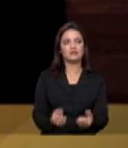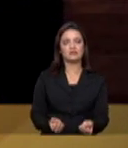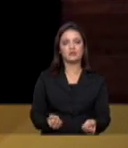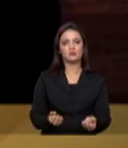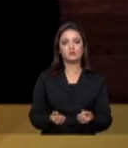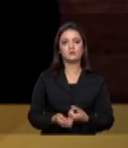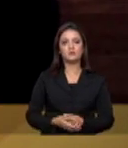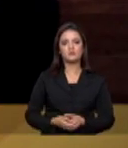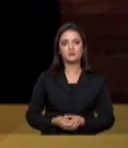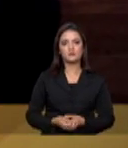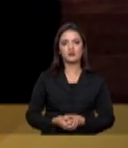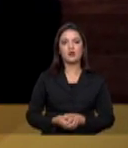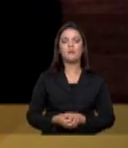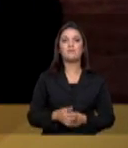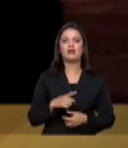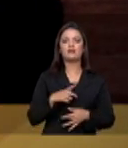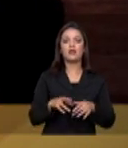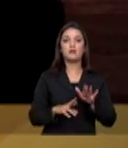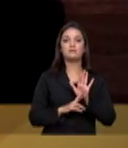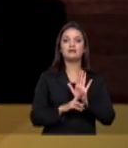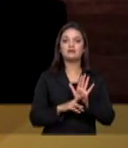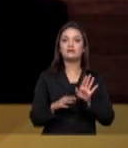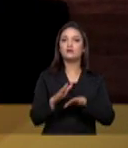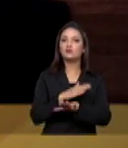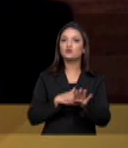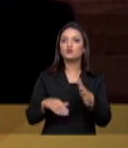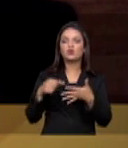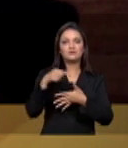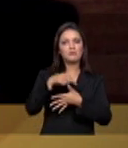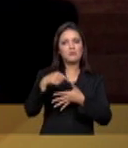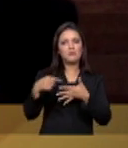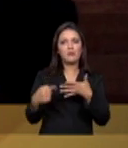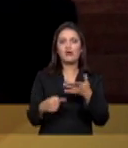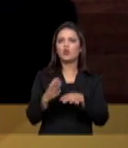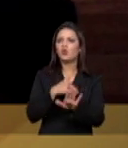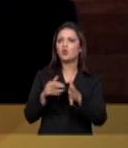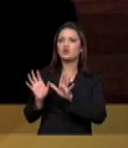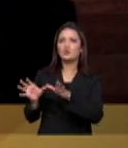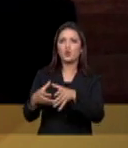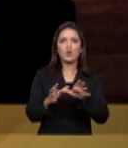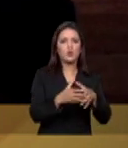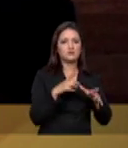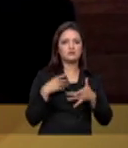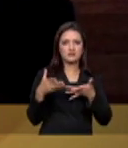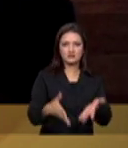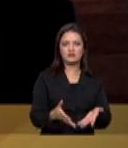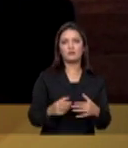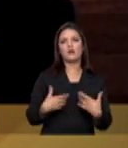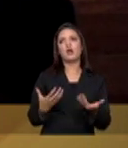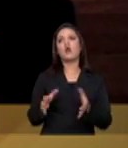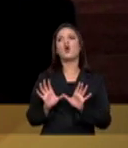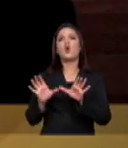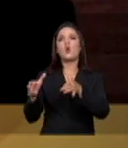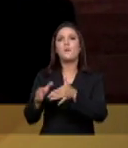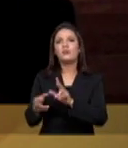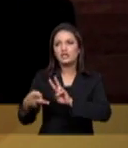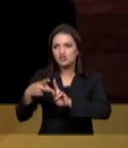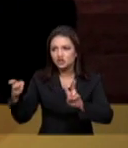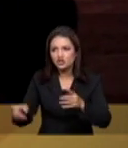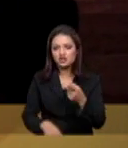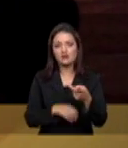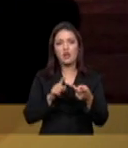feito a representar todos os segmentos envolvidos na questão comunidades indígenas e suas